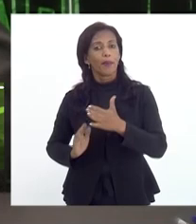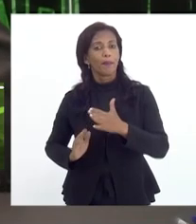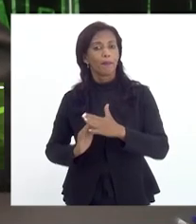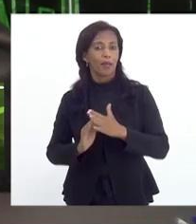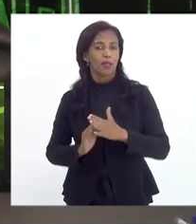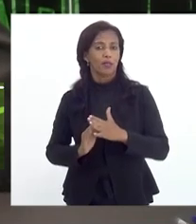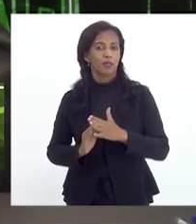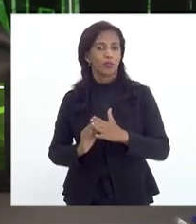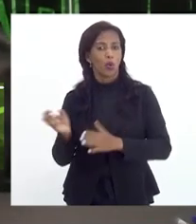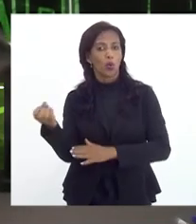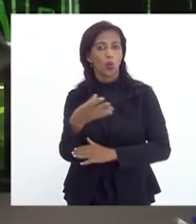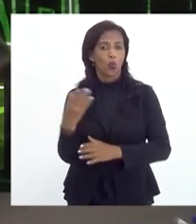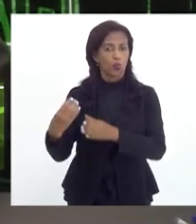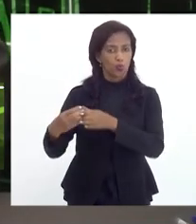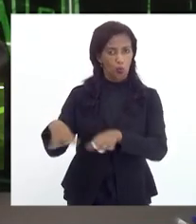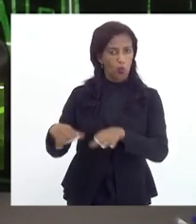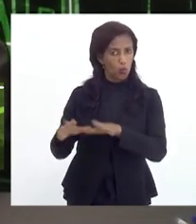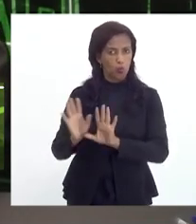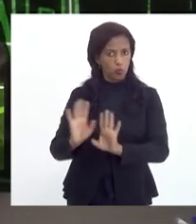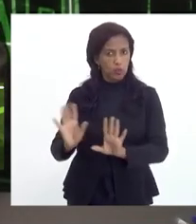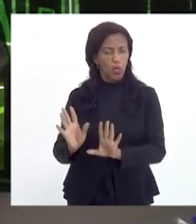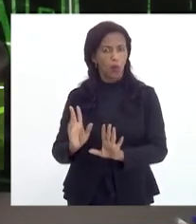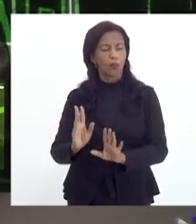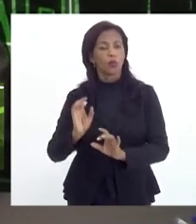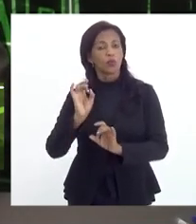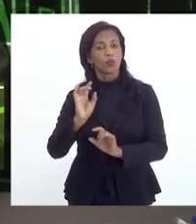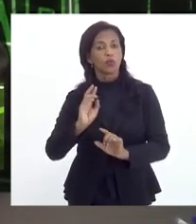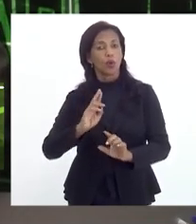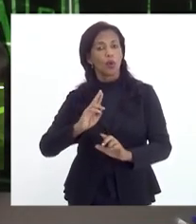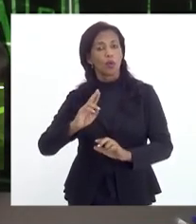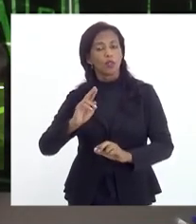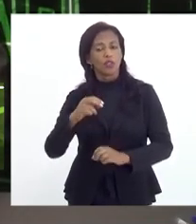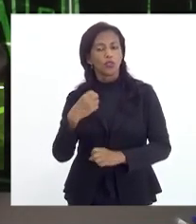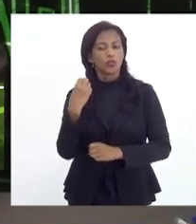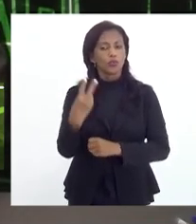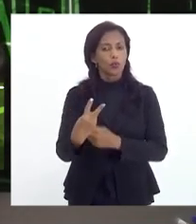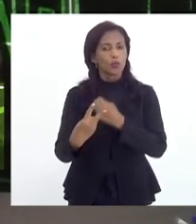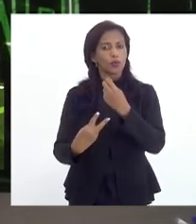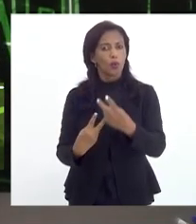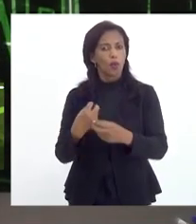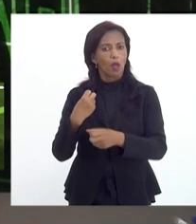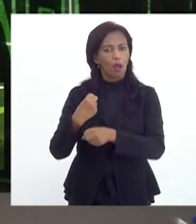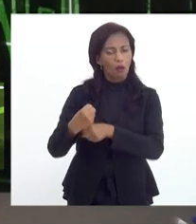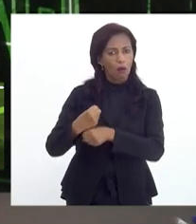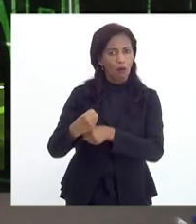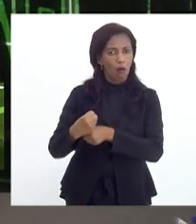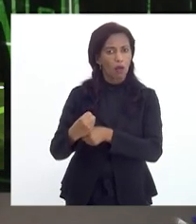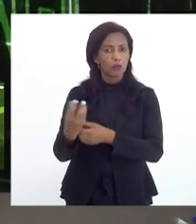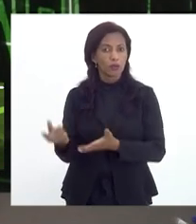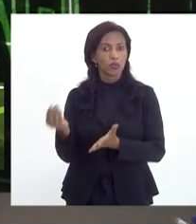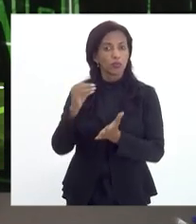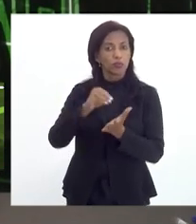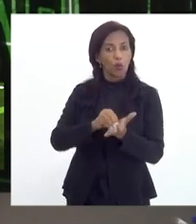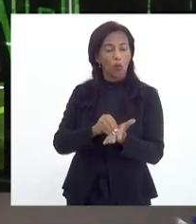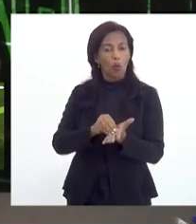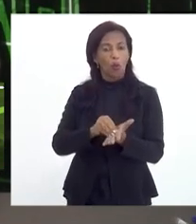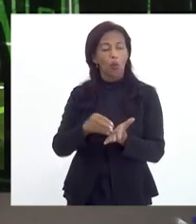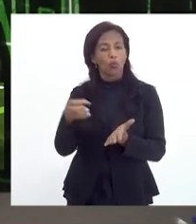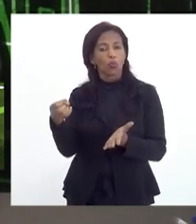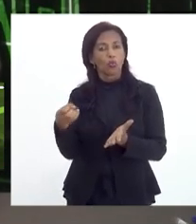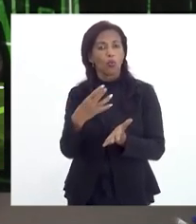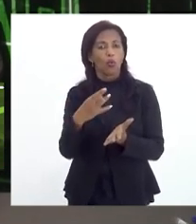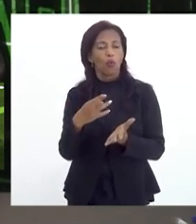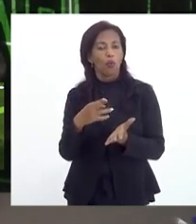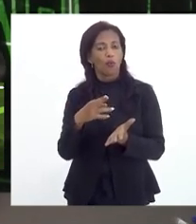Basta que para isso Na revisão Bianual Que existe Sejam incluídos Novas ressalvas